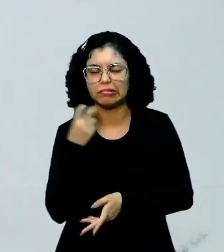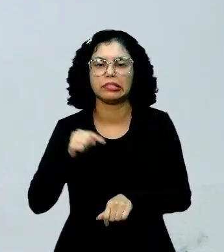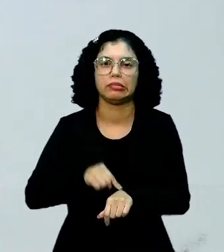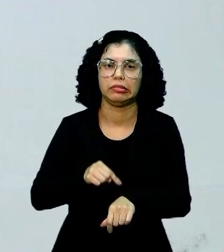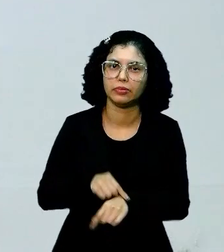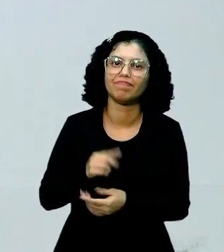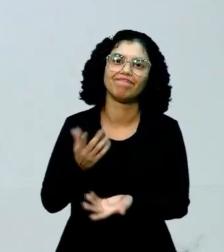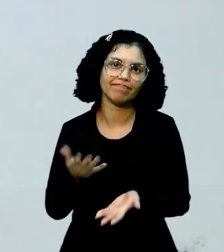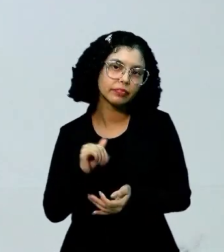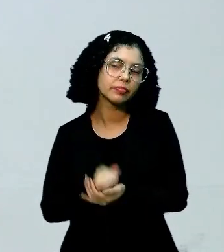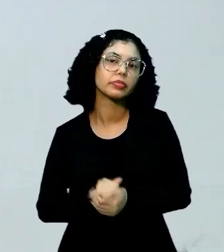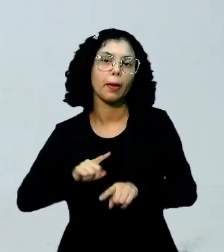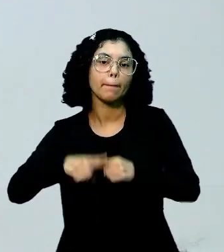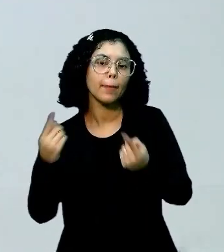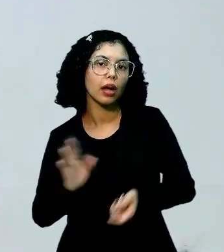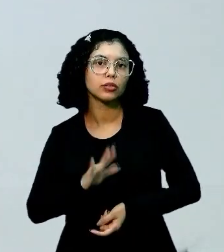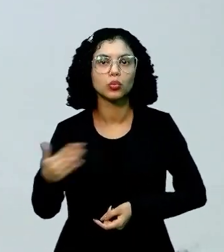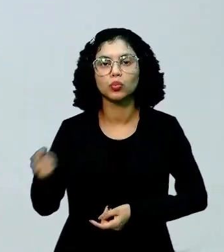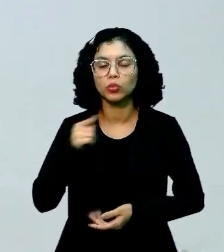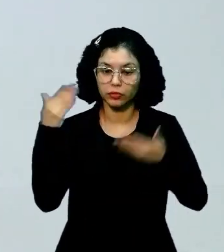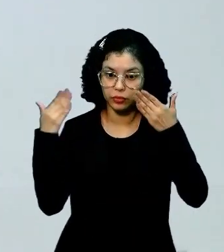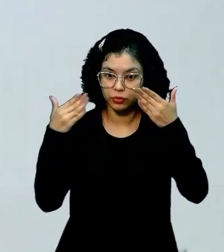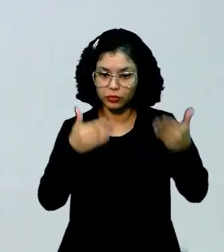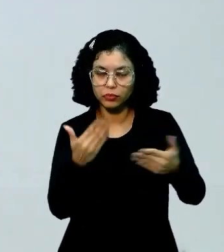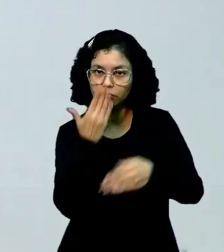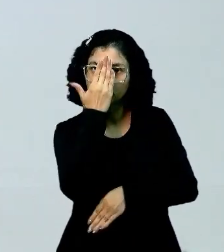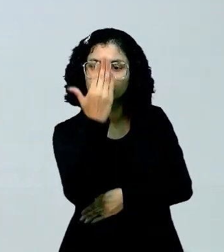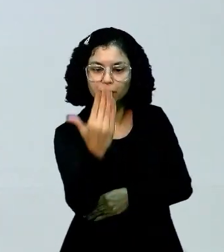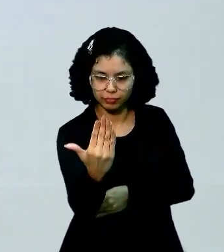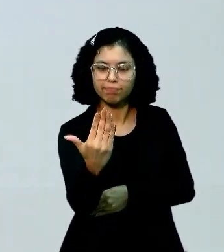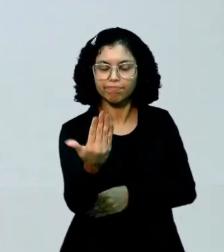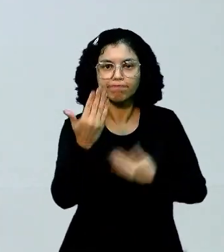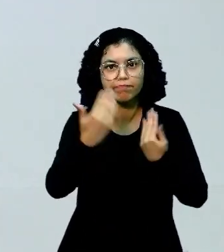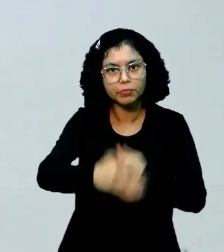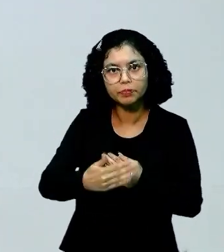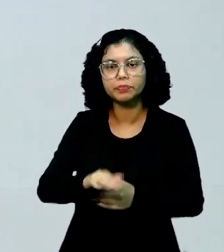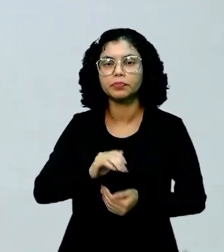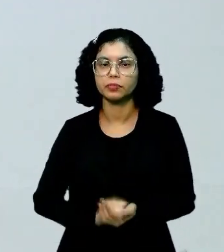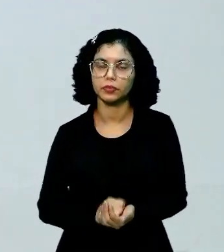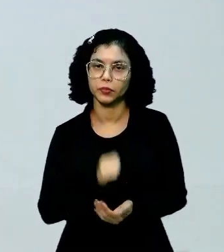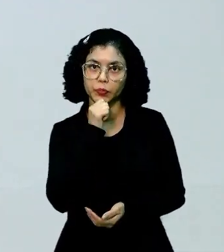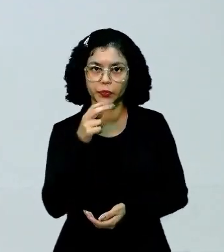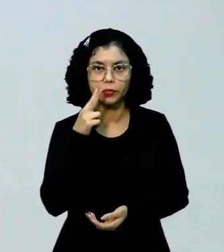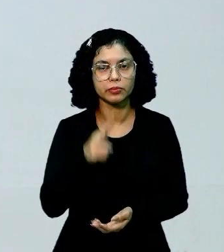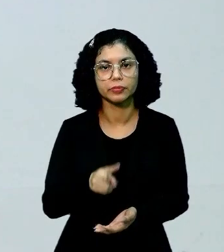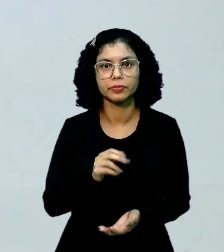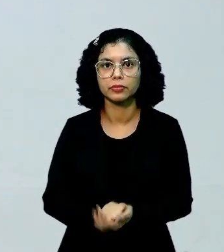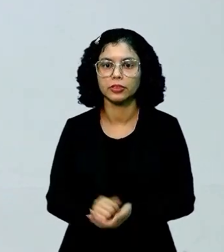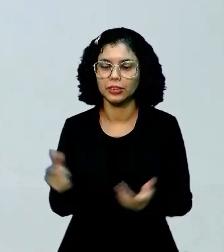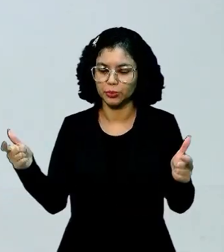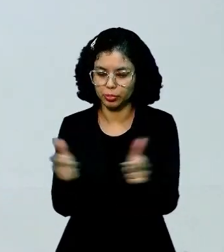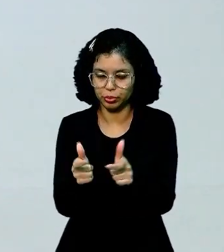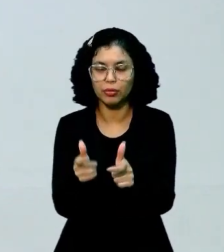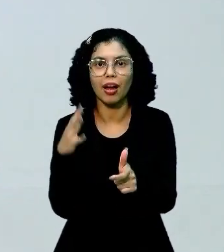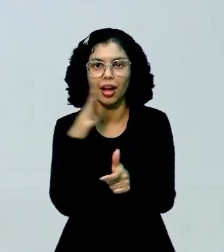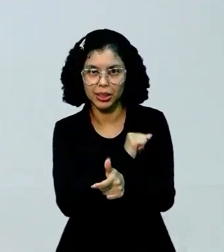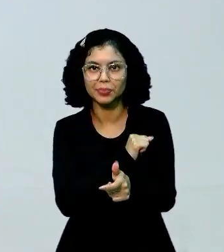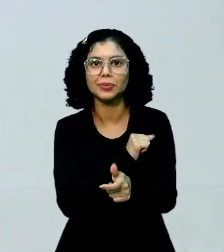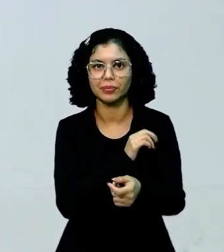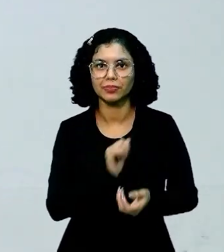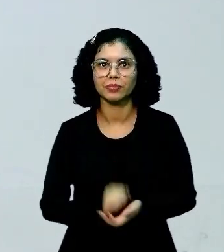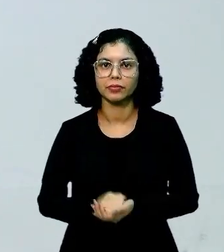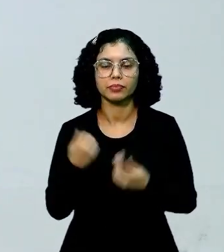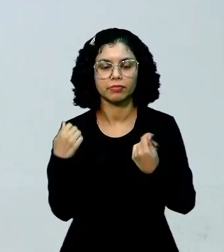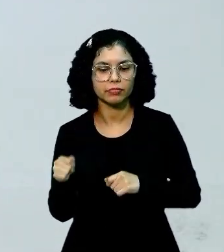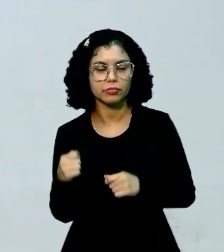é muito tempo, mas quando você estiver frente a frente com a prova, você vai ver que o tempo ele é curto, ele é corrido, você tem que